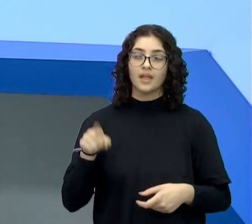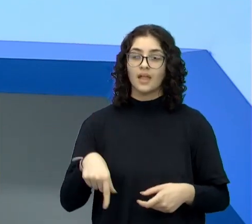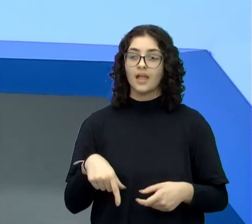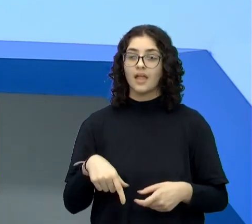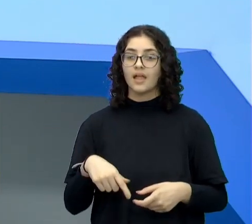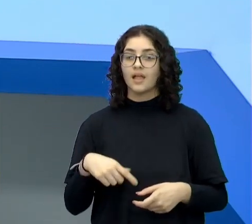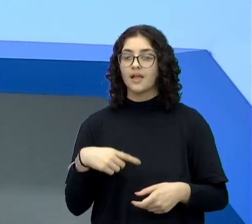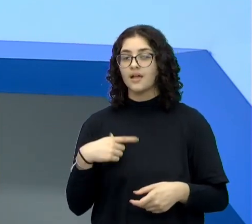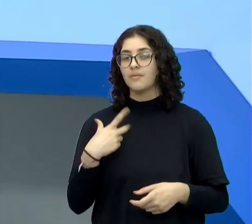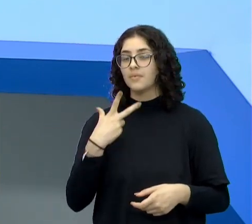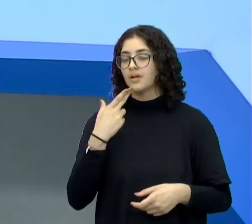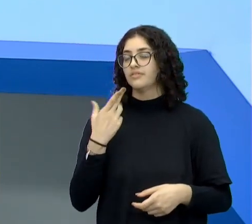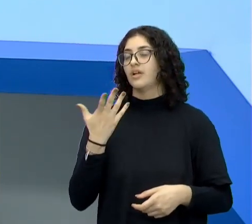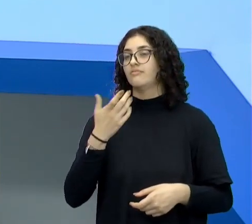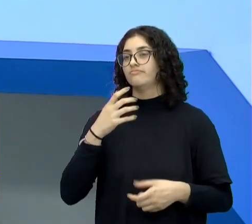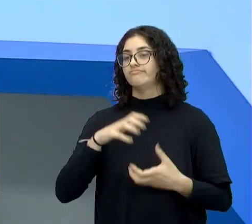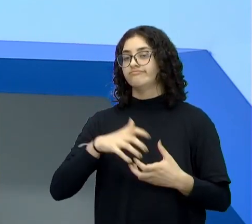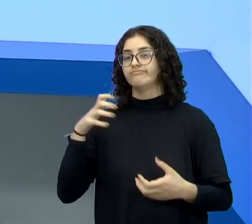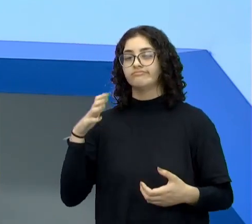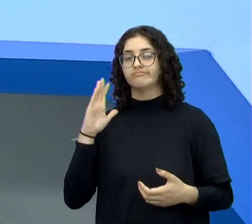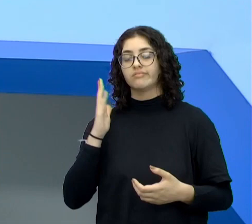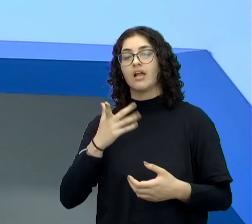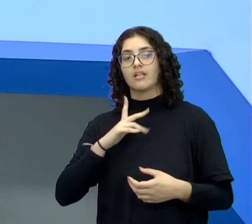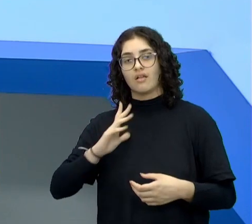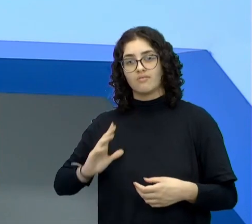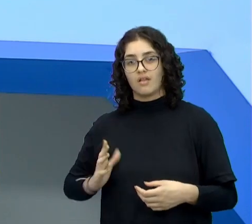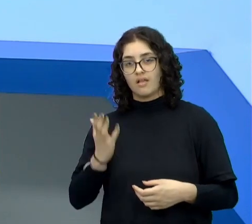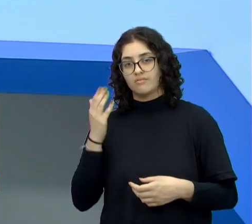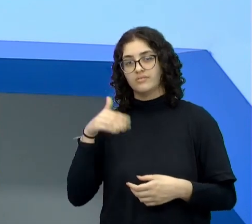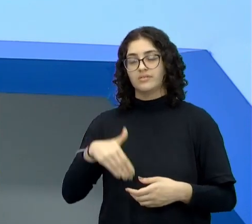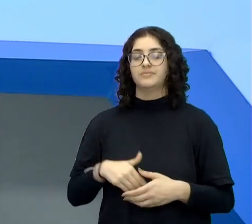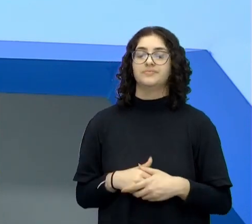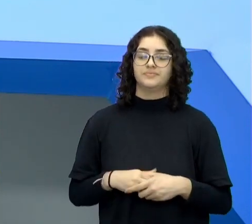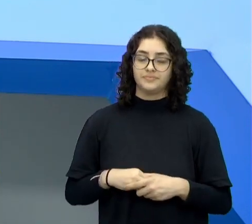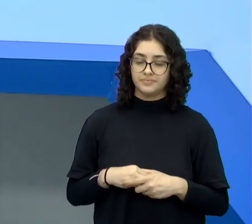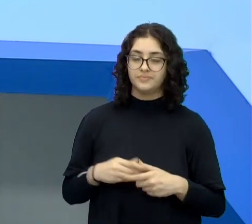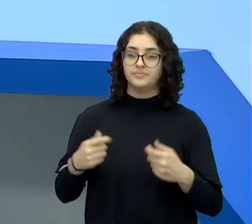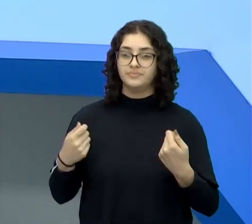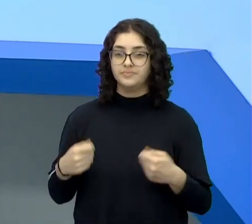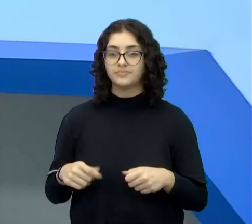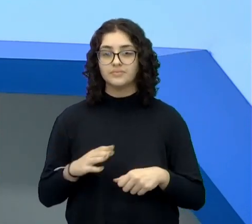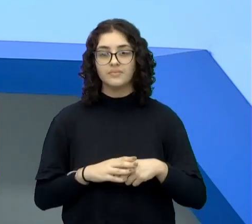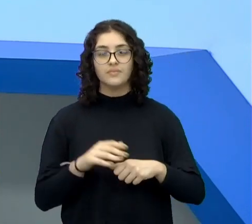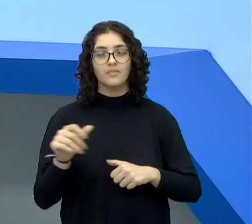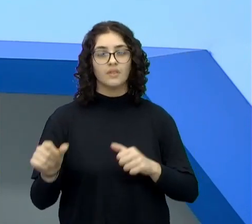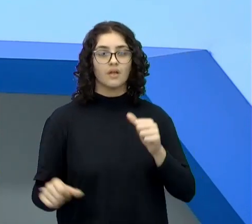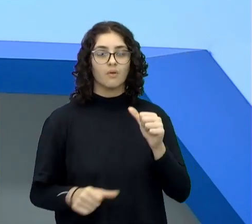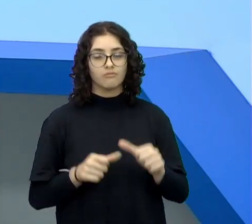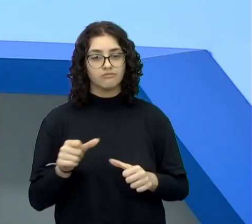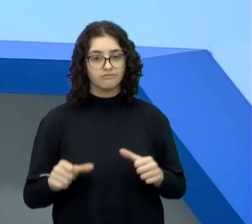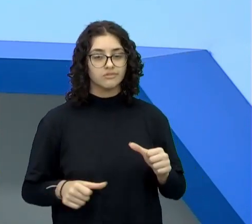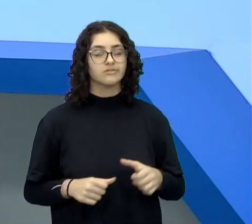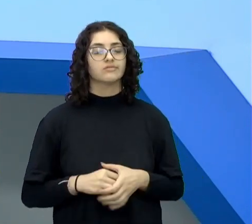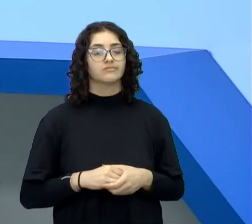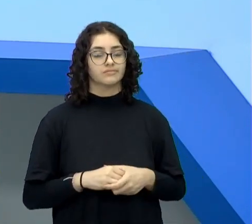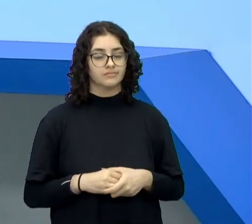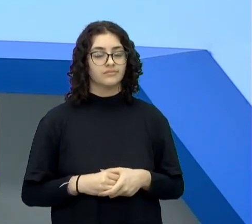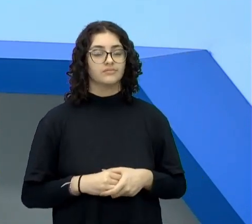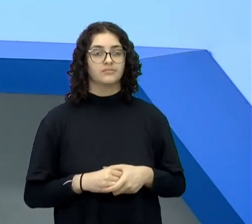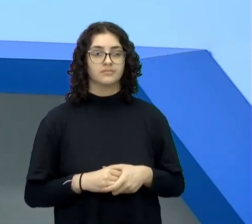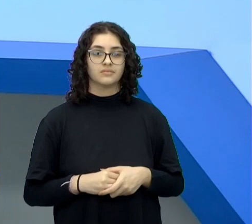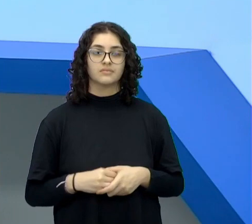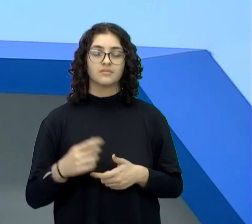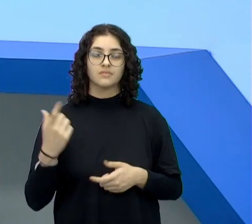totalmente ultrapassada ainda acontece no nosso país. Então, é necessário fazer realmente uma mudança radical, né, para a